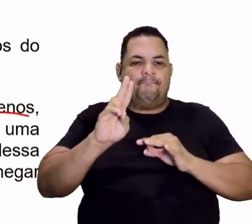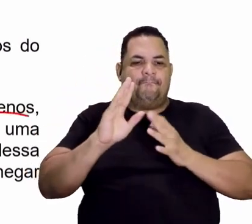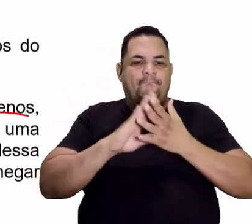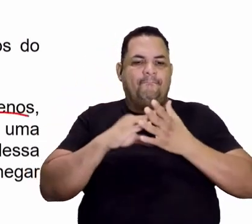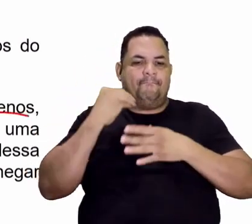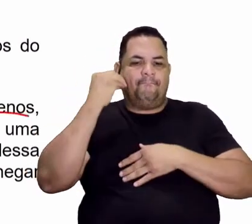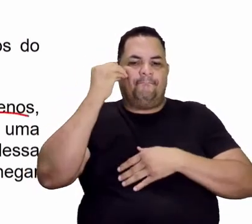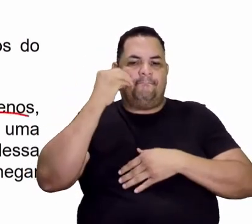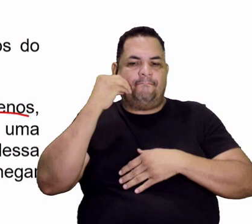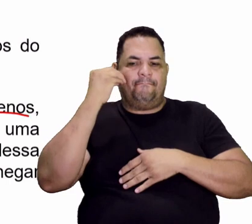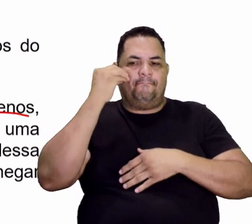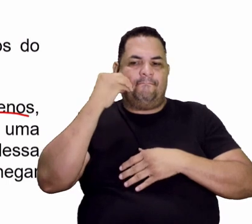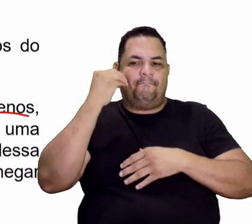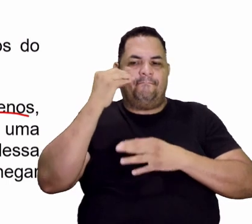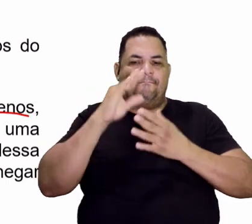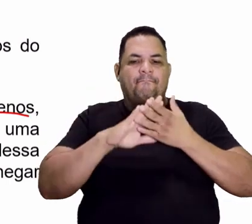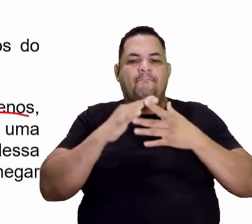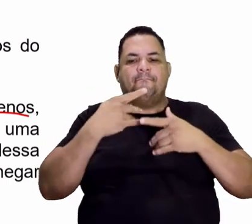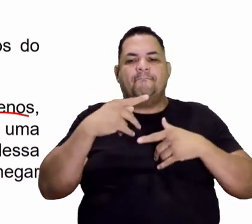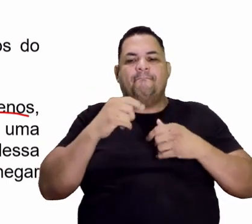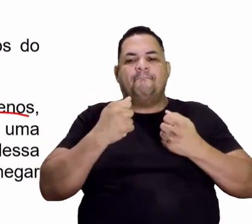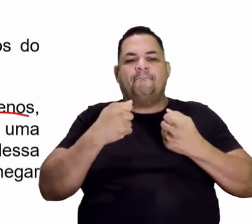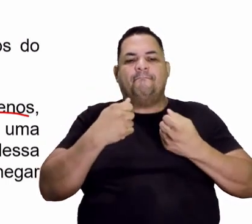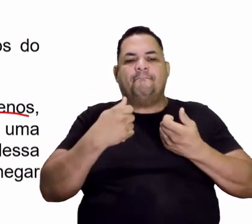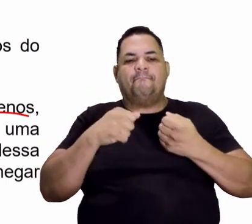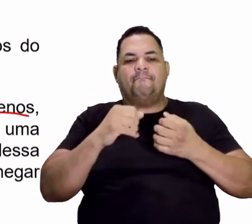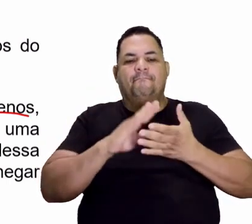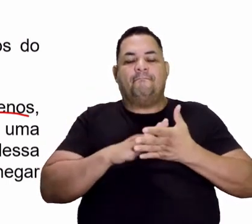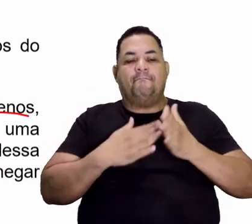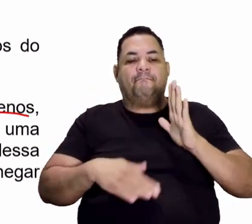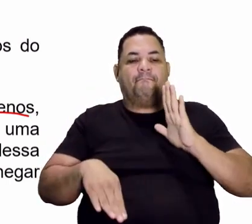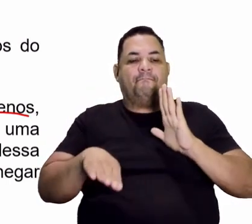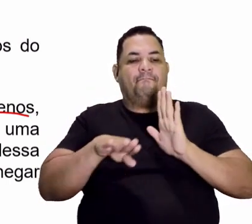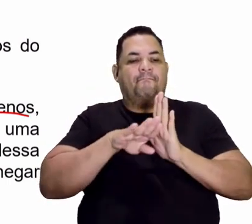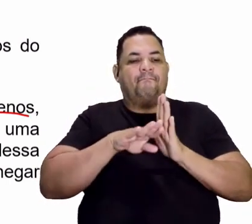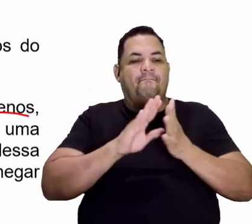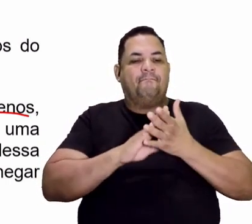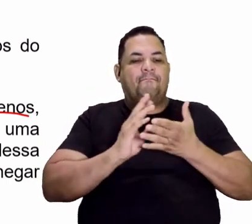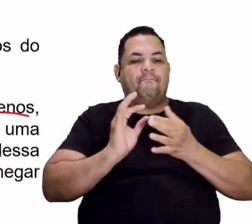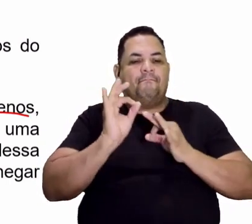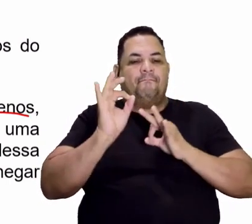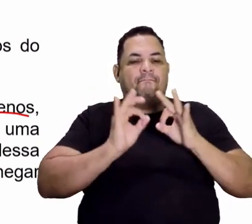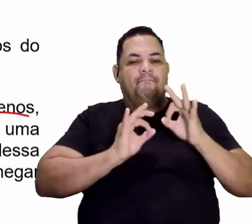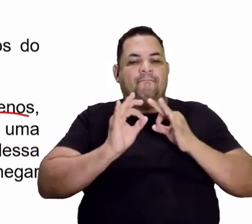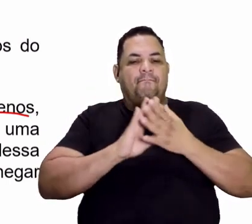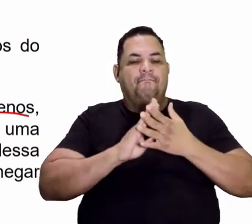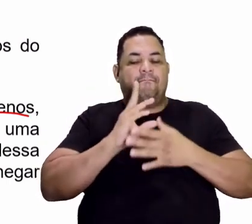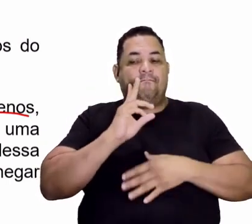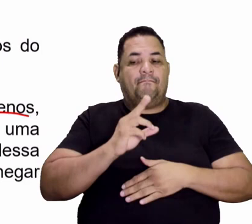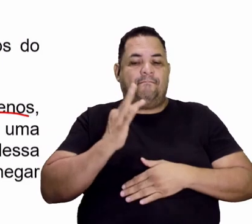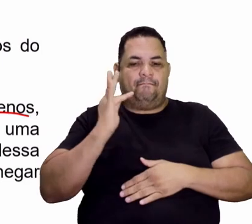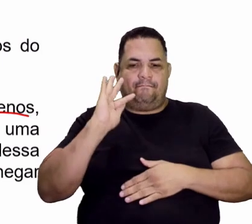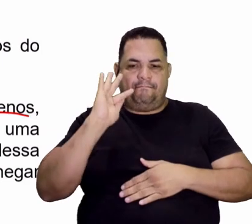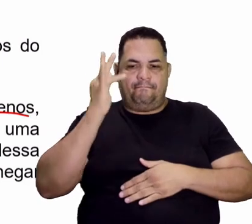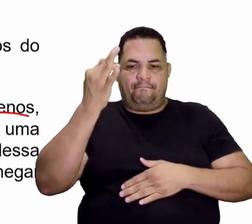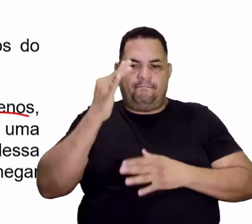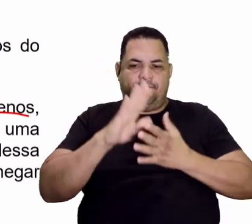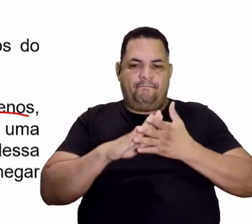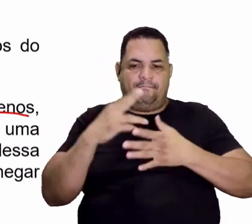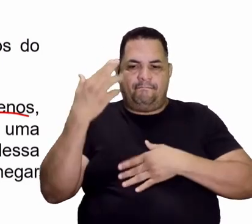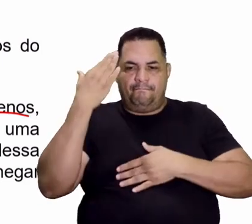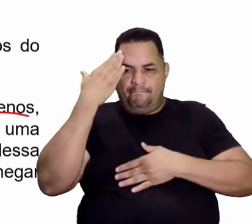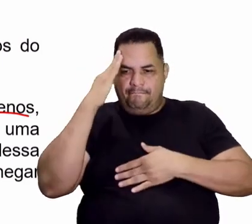por meio das experiências, para que se possa chegar a uma regularidade esses mesmos fenômenos.